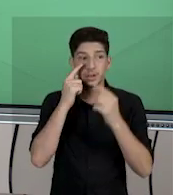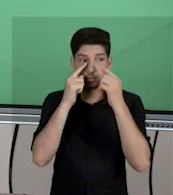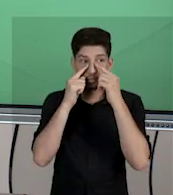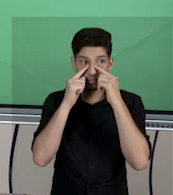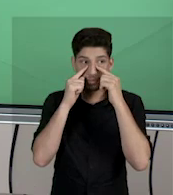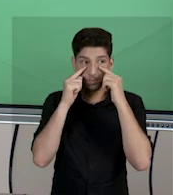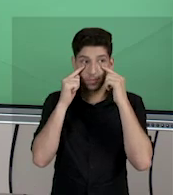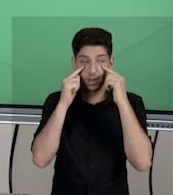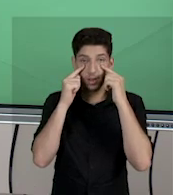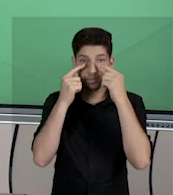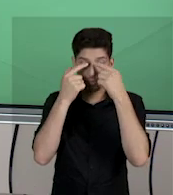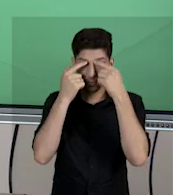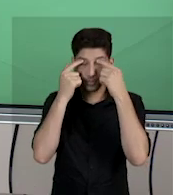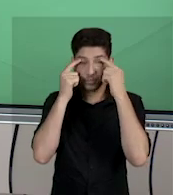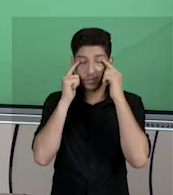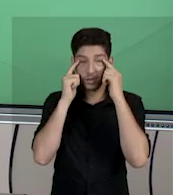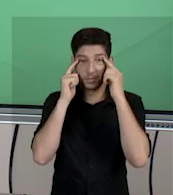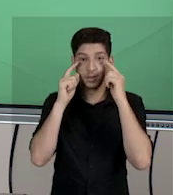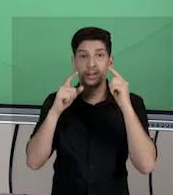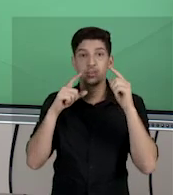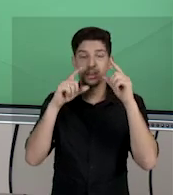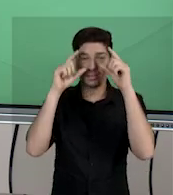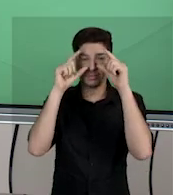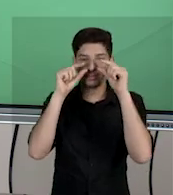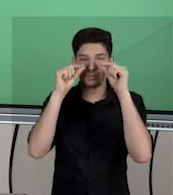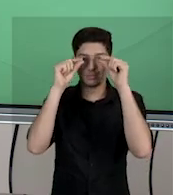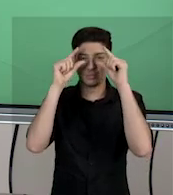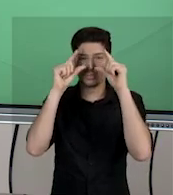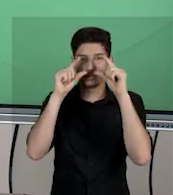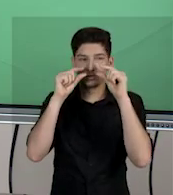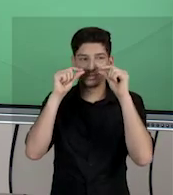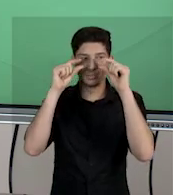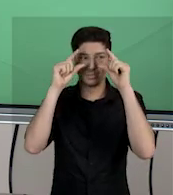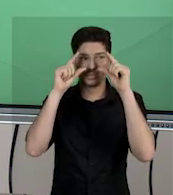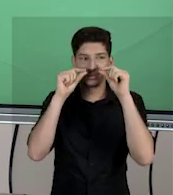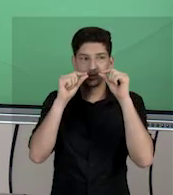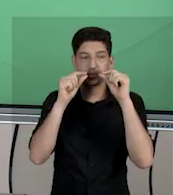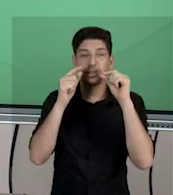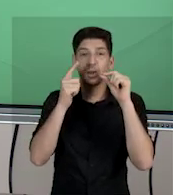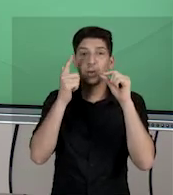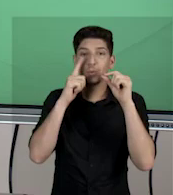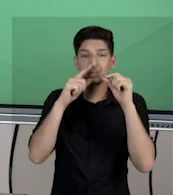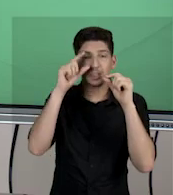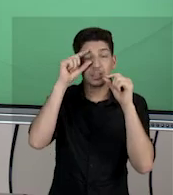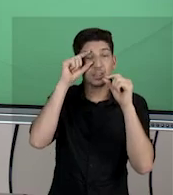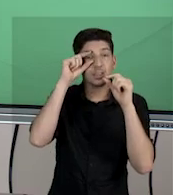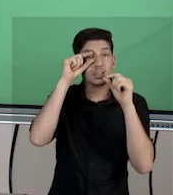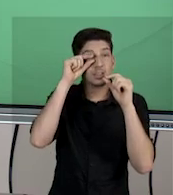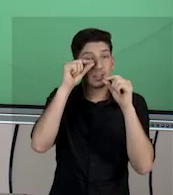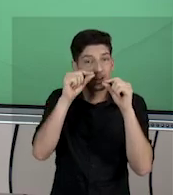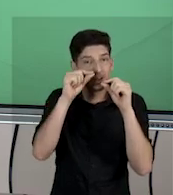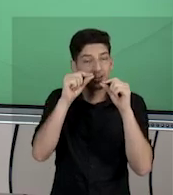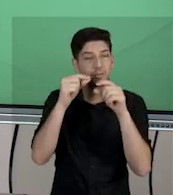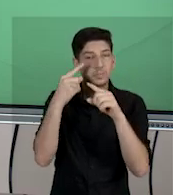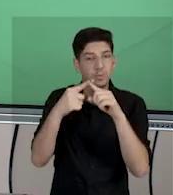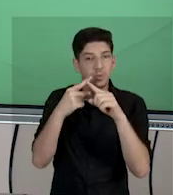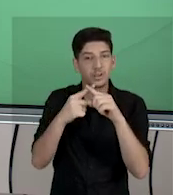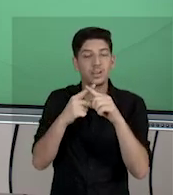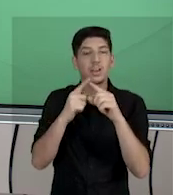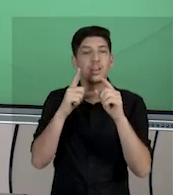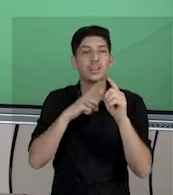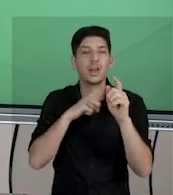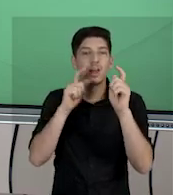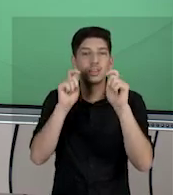pálpebras, elas são móveis, né? Elas são até um pouquinho flácidas, a gente consegue juntar elas aqui com o dedo. Por quê? Porque elas se acomodam